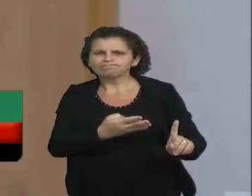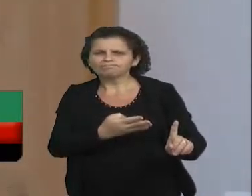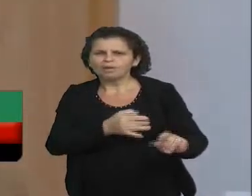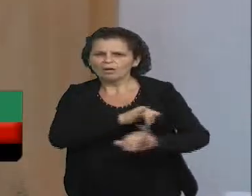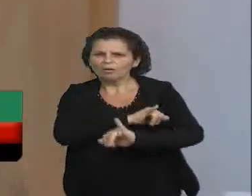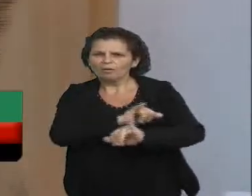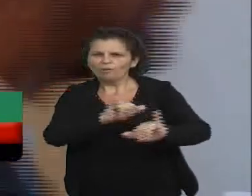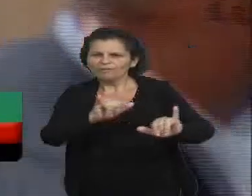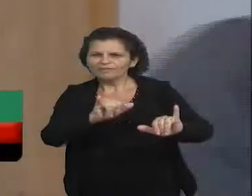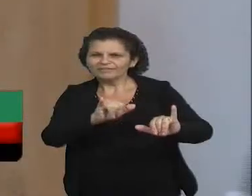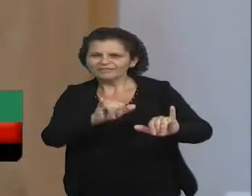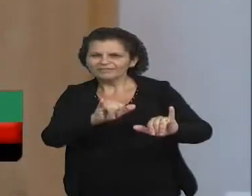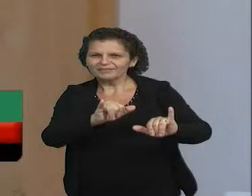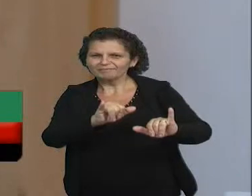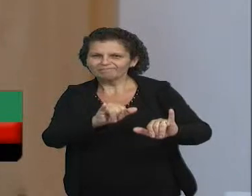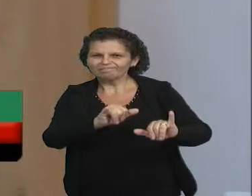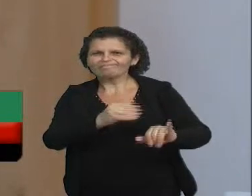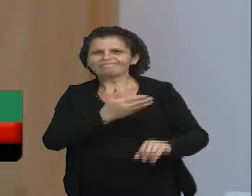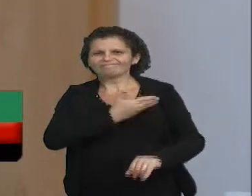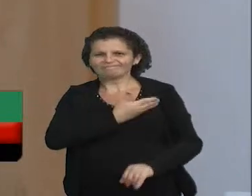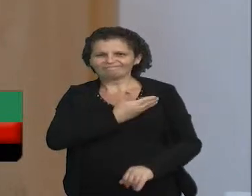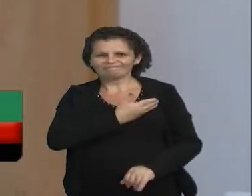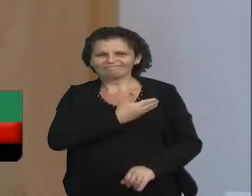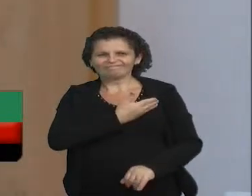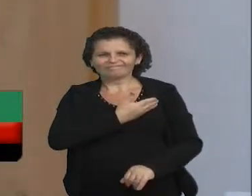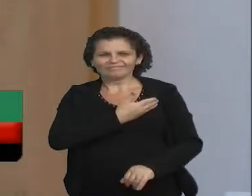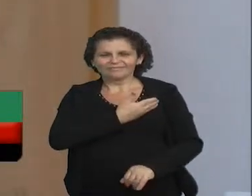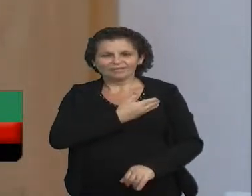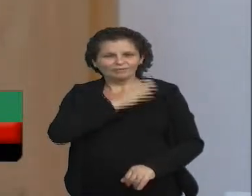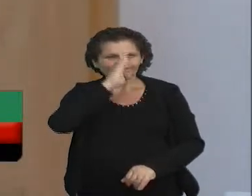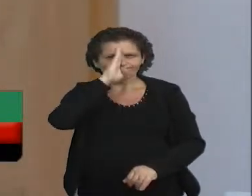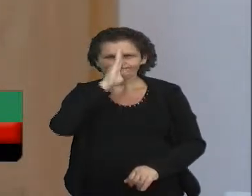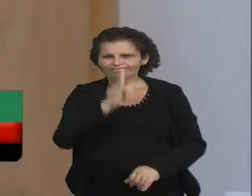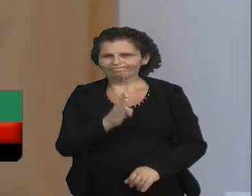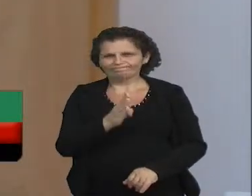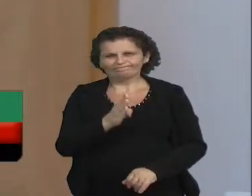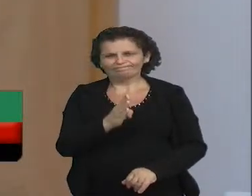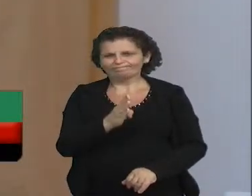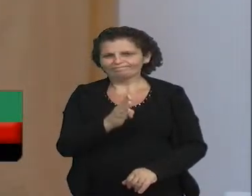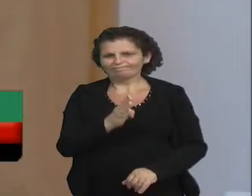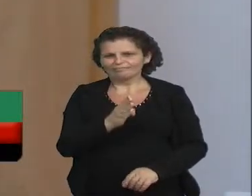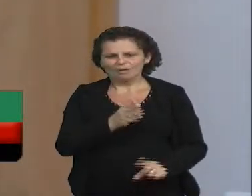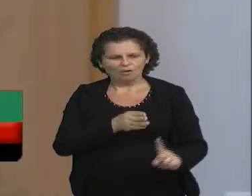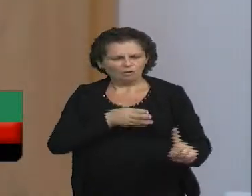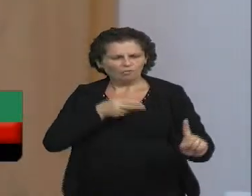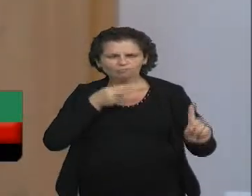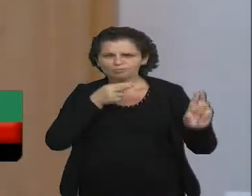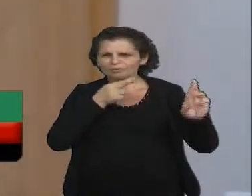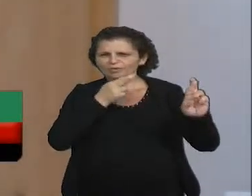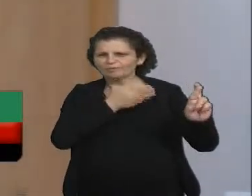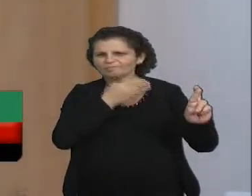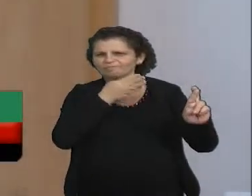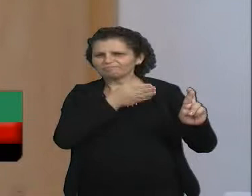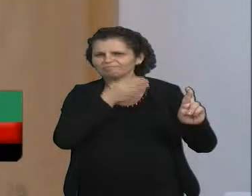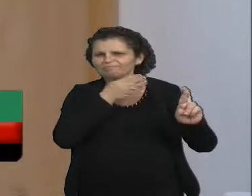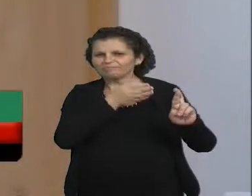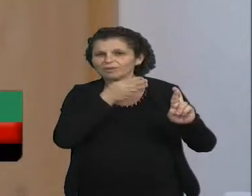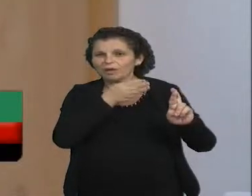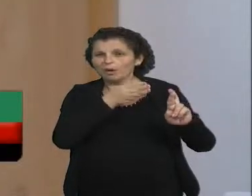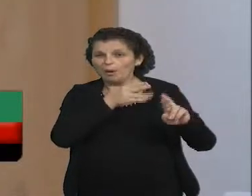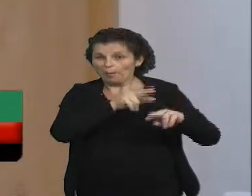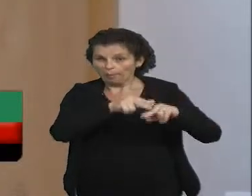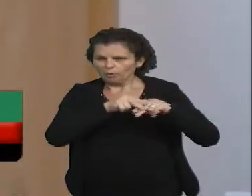para você, viu, meu amigo? Você é referência. É por isso que eu continuo nessa briga na